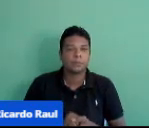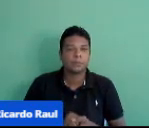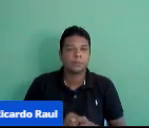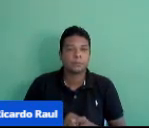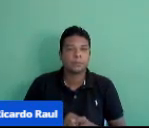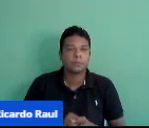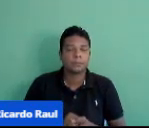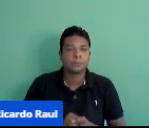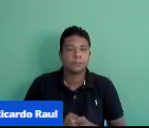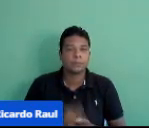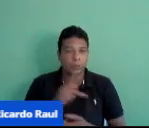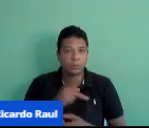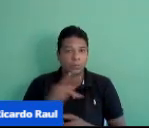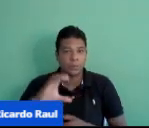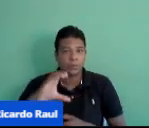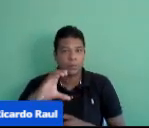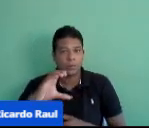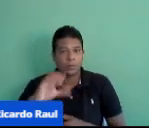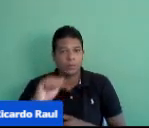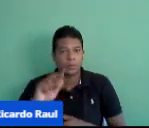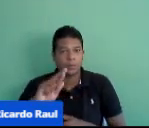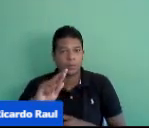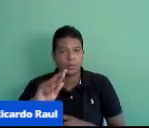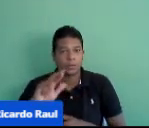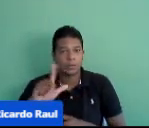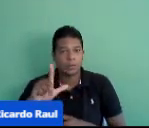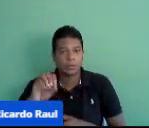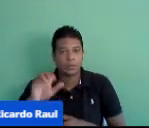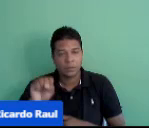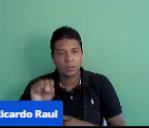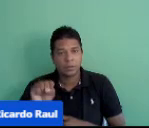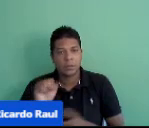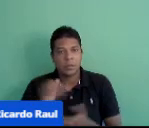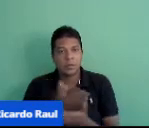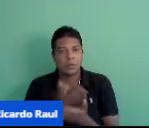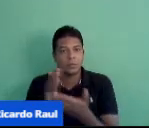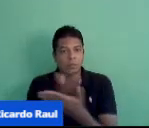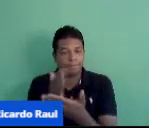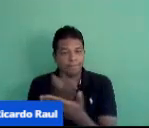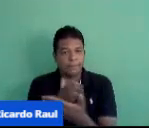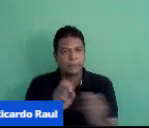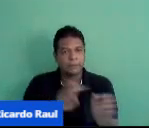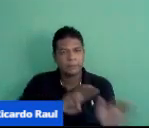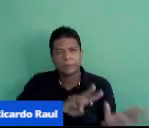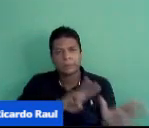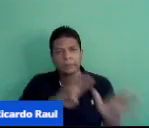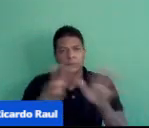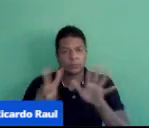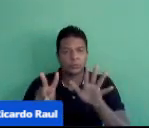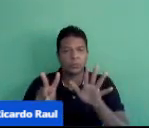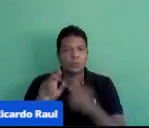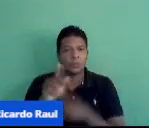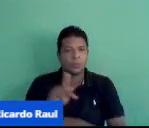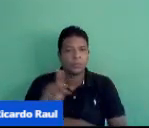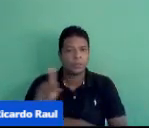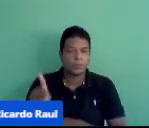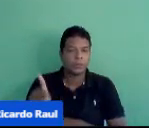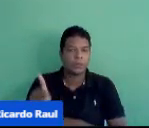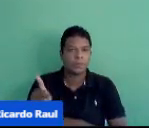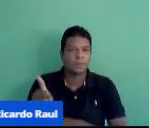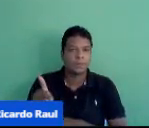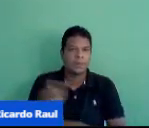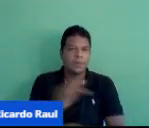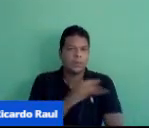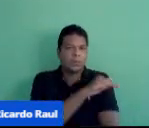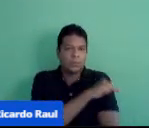a algumas questões dos cadernos, né? E essa semana mesmo a gente teve um atendimento de um professor, e em específico do 7º